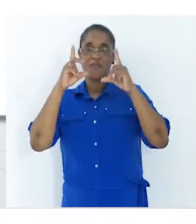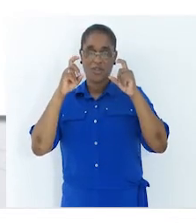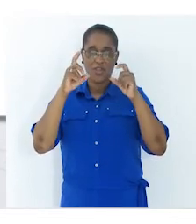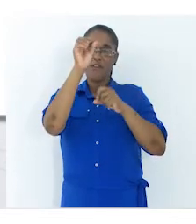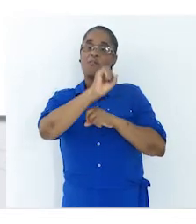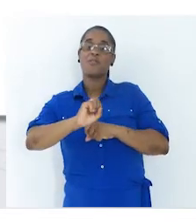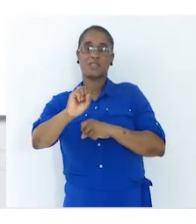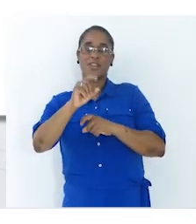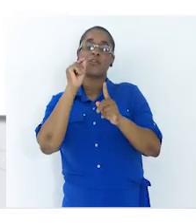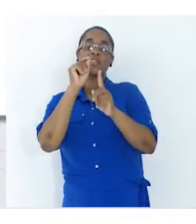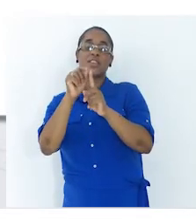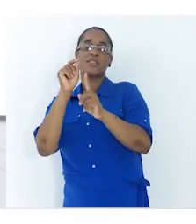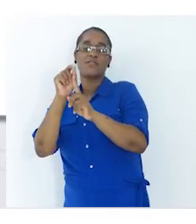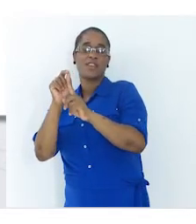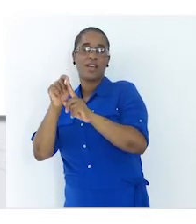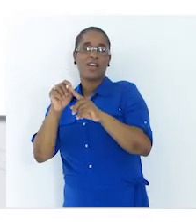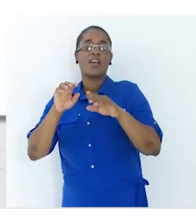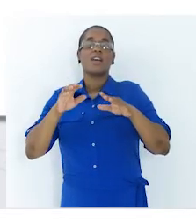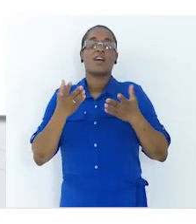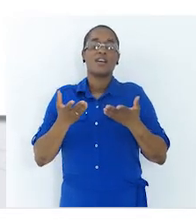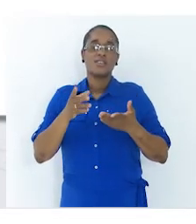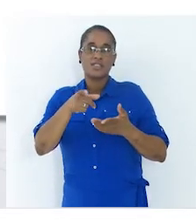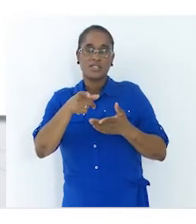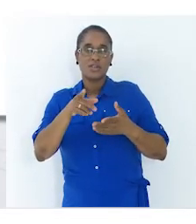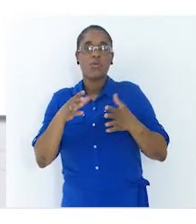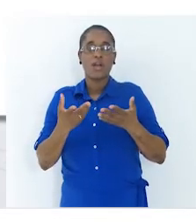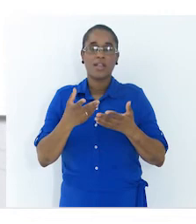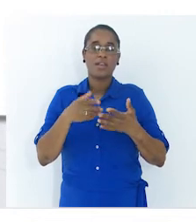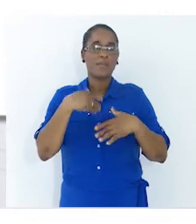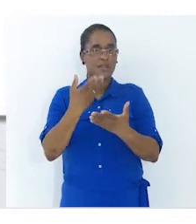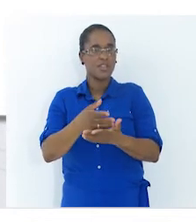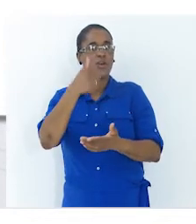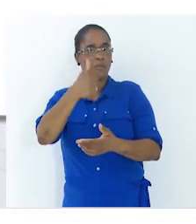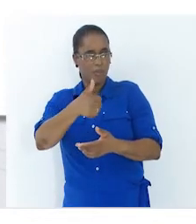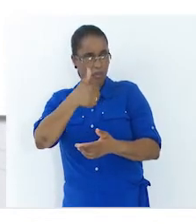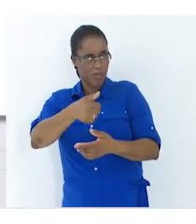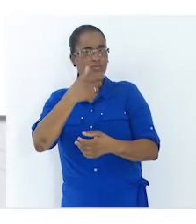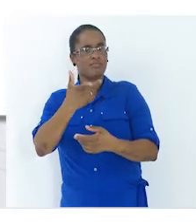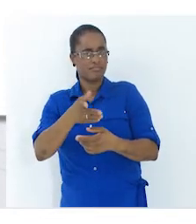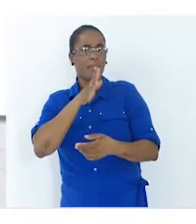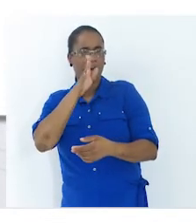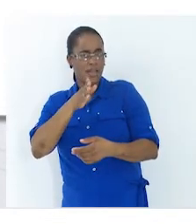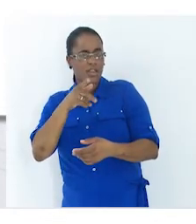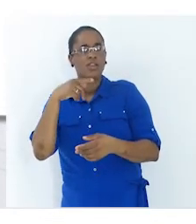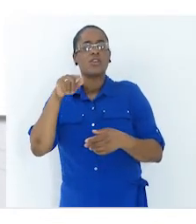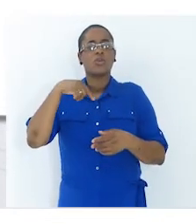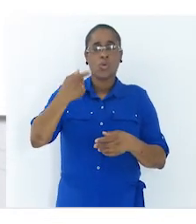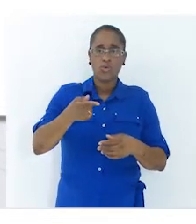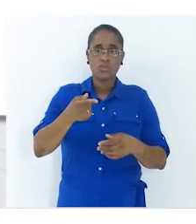vão identificar as que representam boas práticas e as que